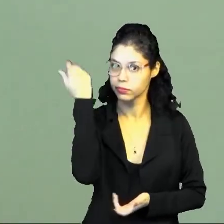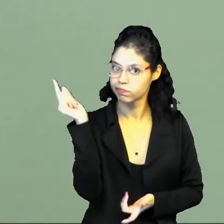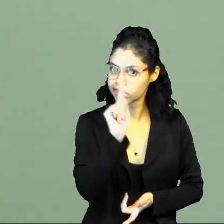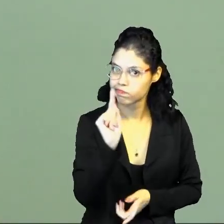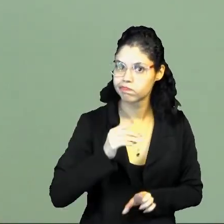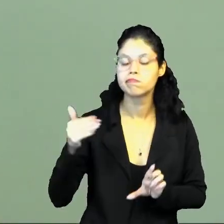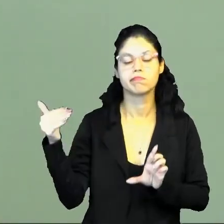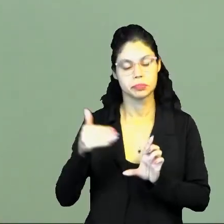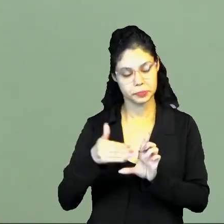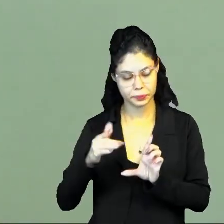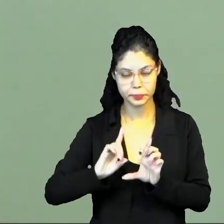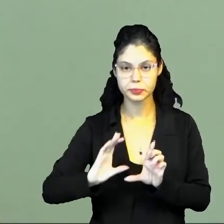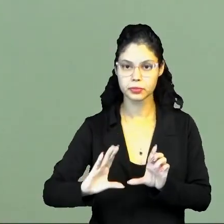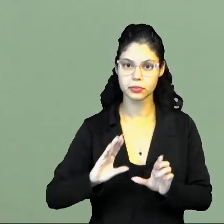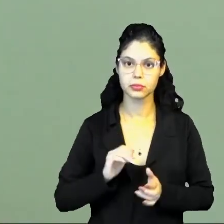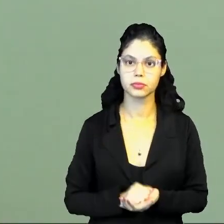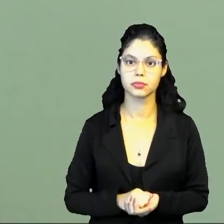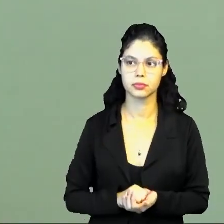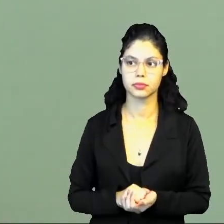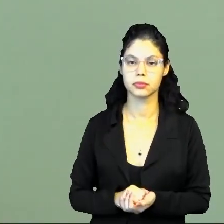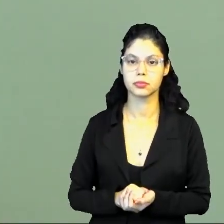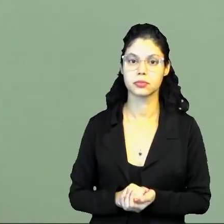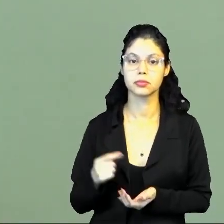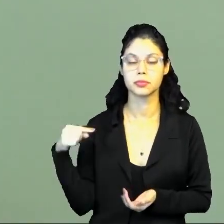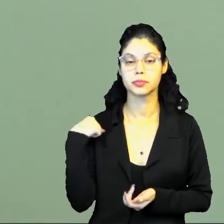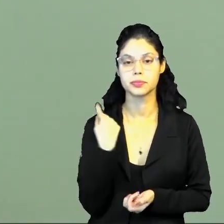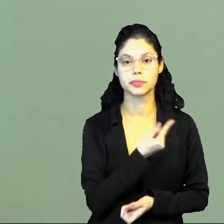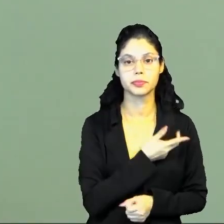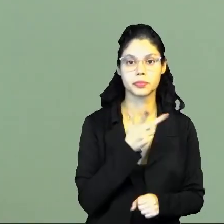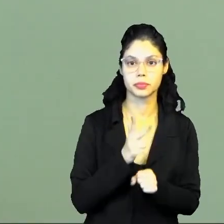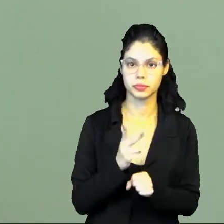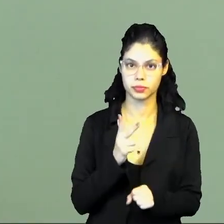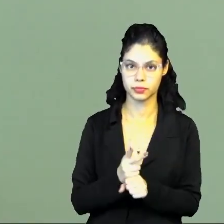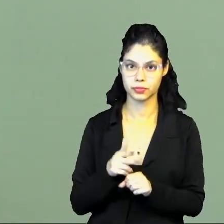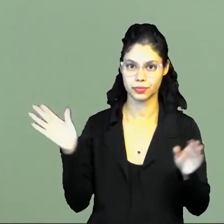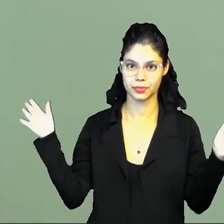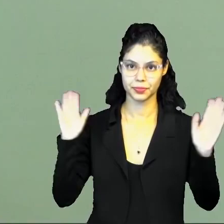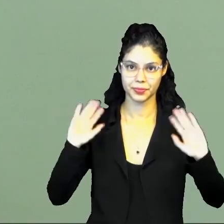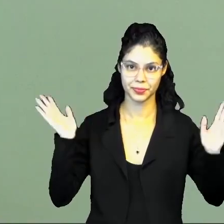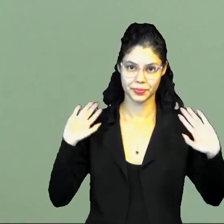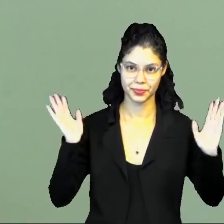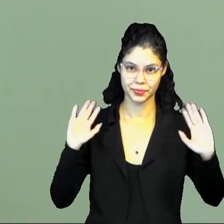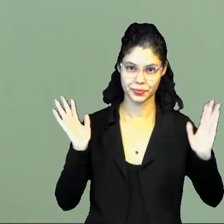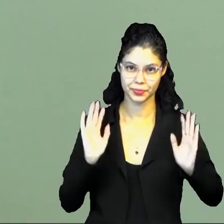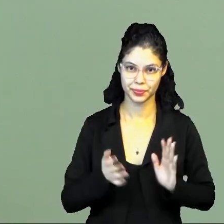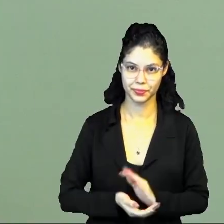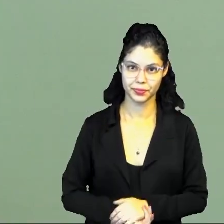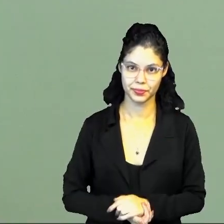esqueçam de acessar a plataforma Eduque, né? Ver os nossos vídeos. Adiós!